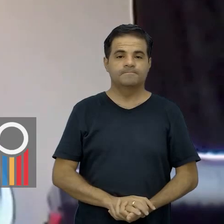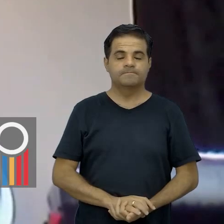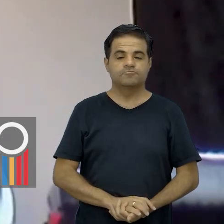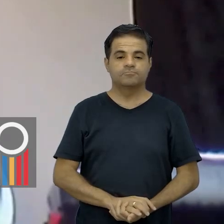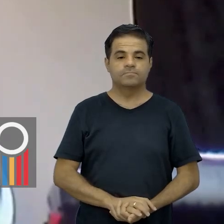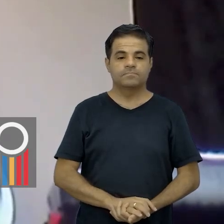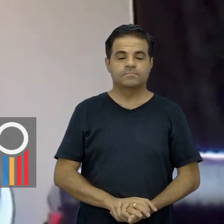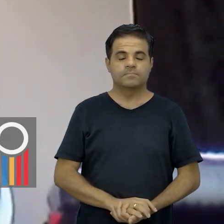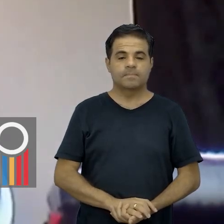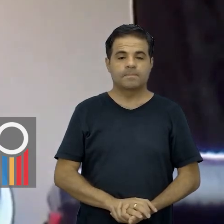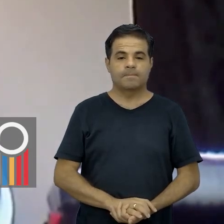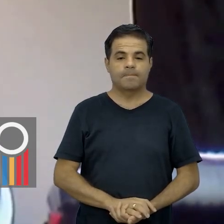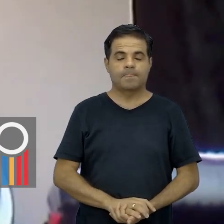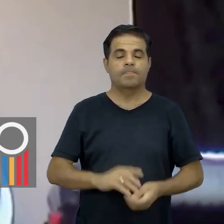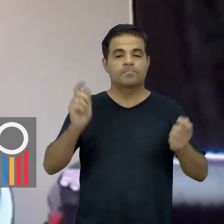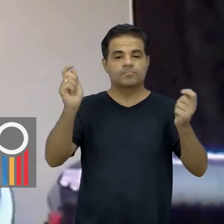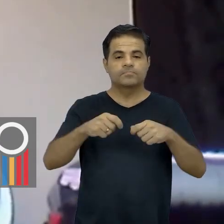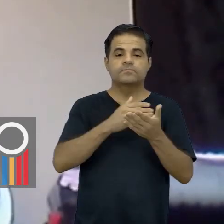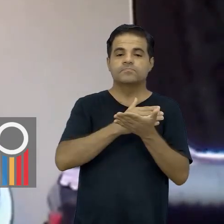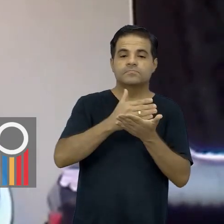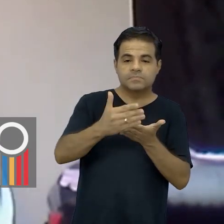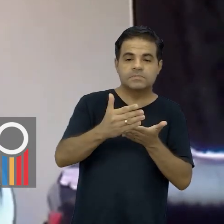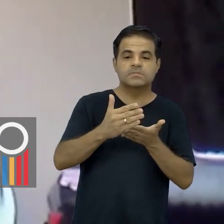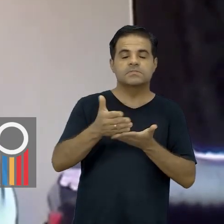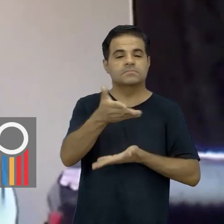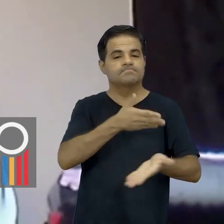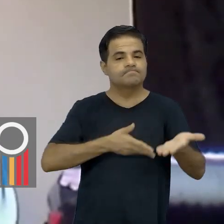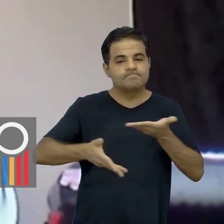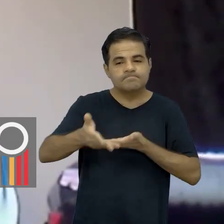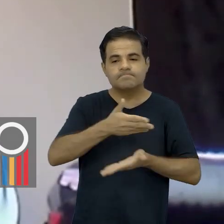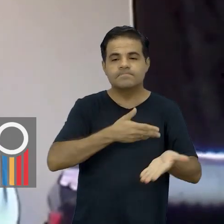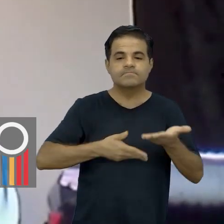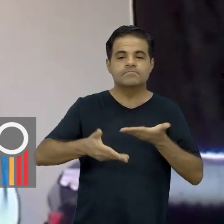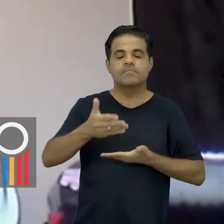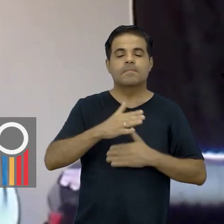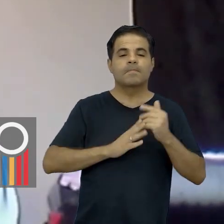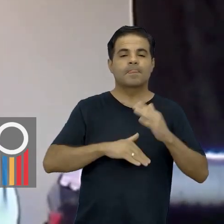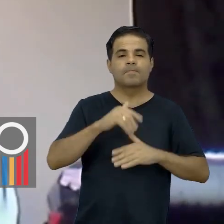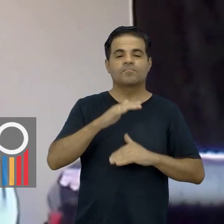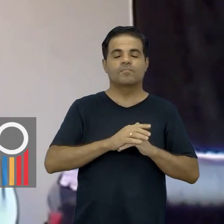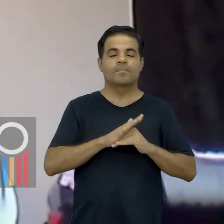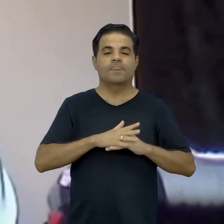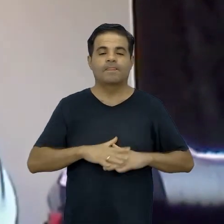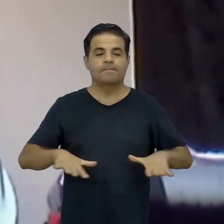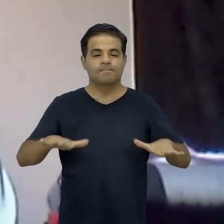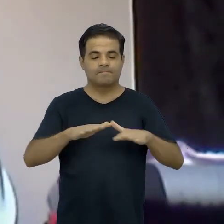para que nós possamos iniciar essa interação.